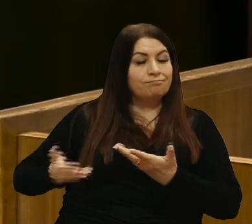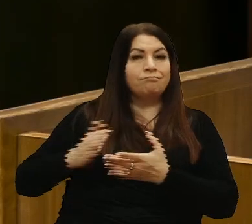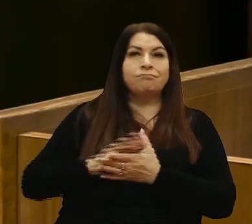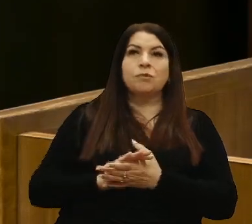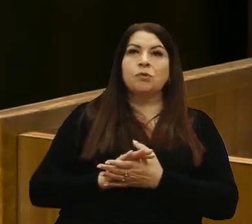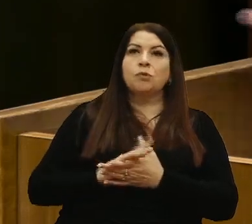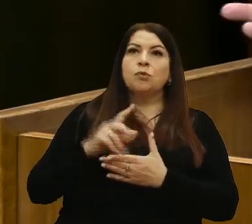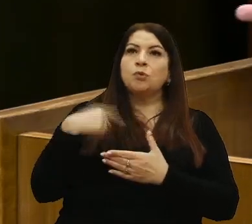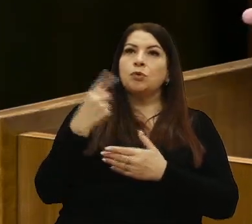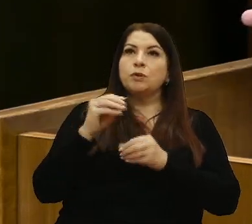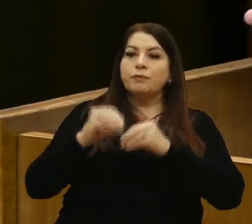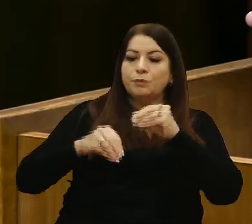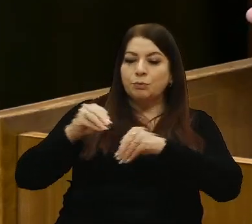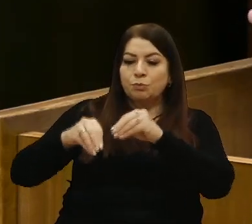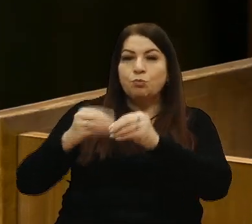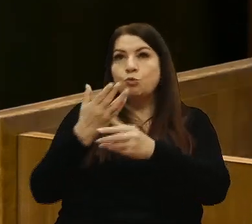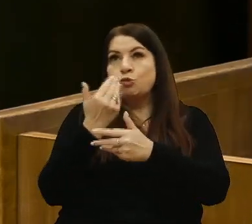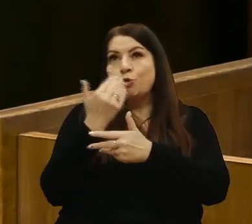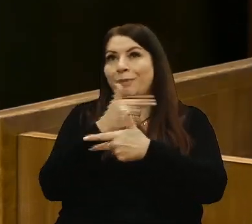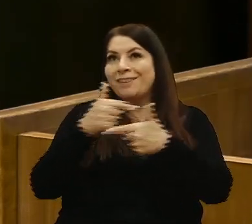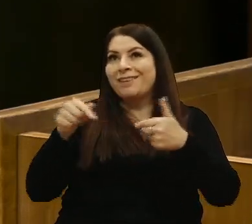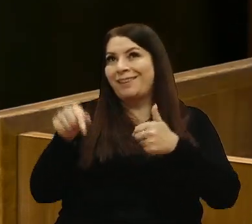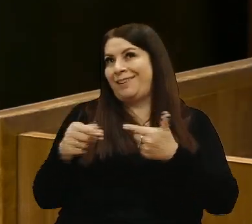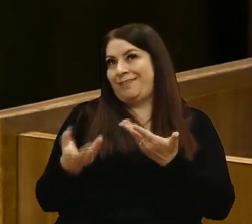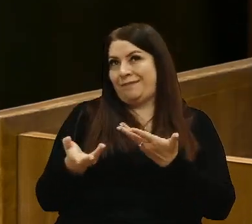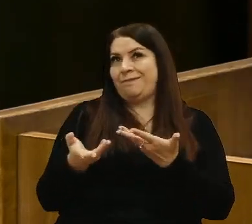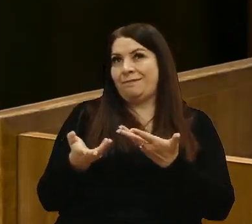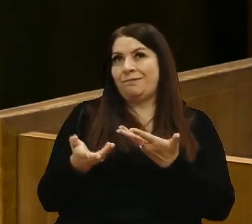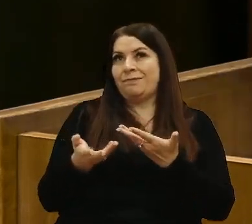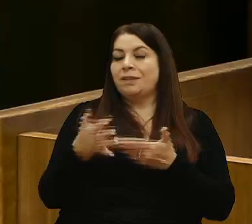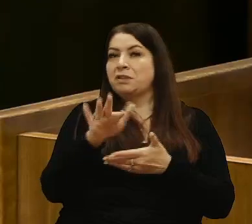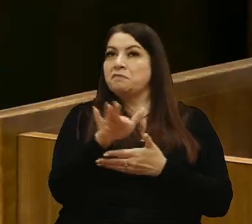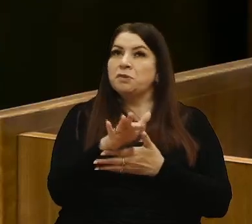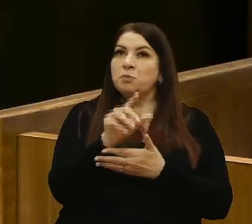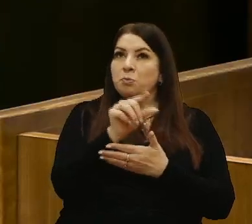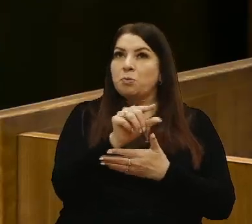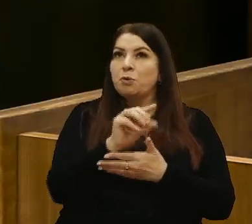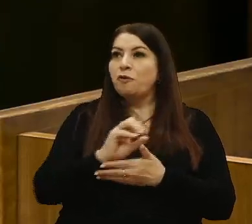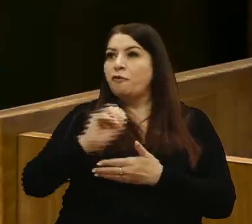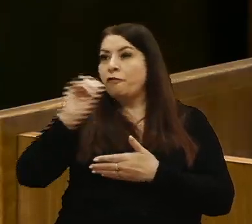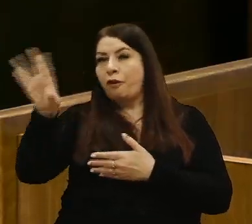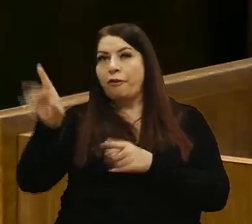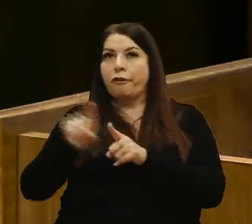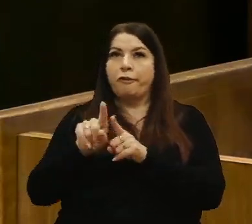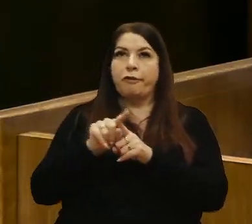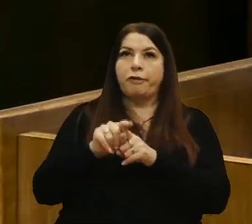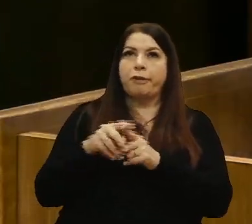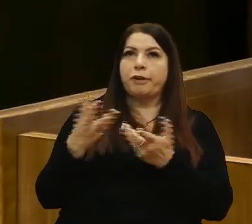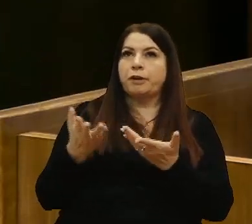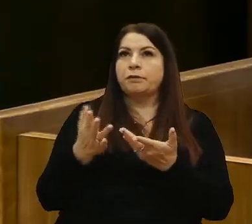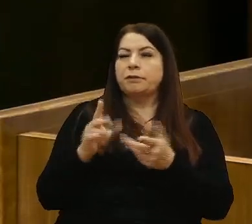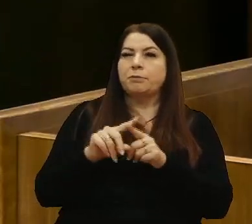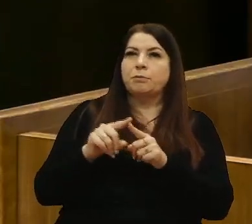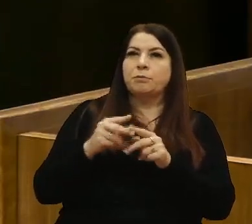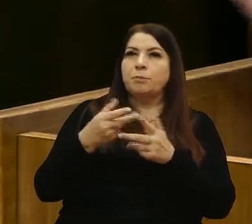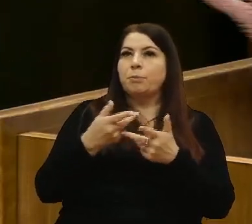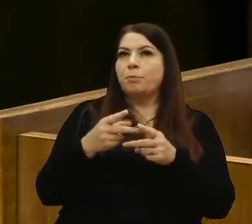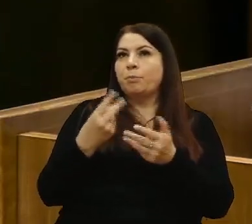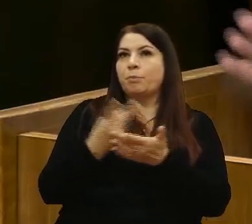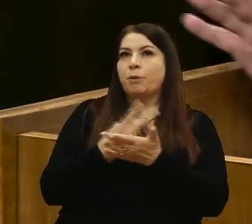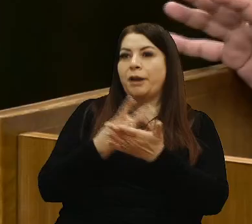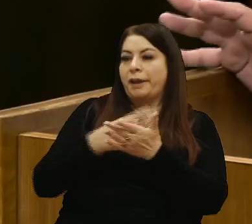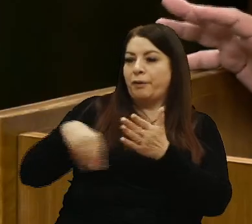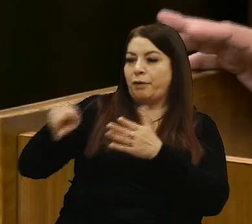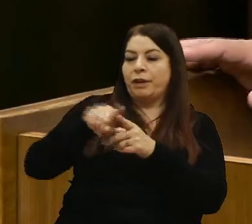enquanto nós produzimos muitos alimentos, que talvez parte deles vão fora por má acondicionamento ou outras coisas,